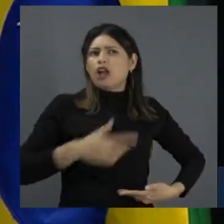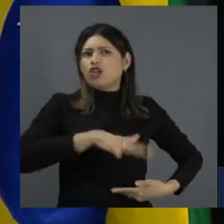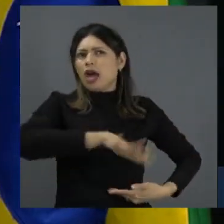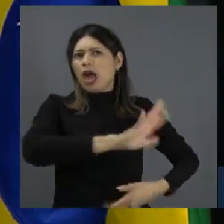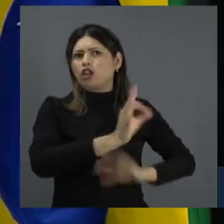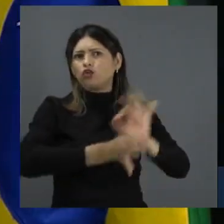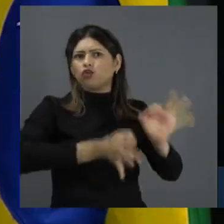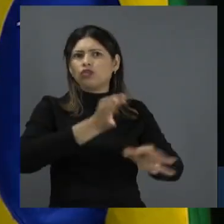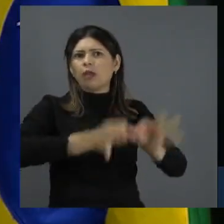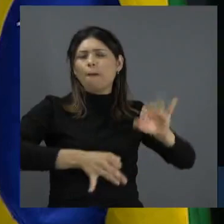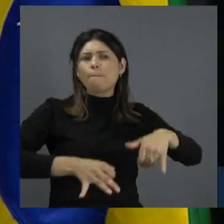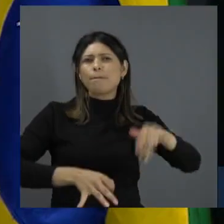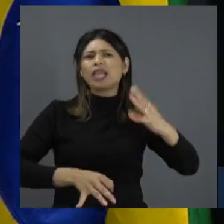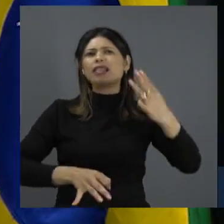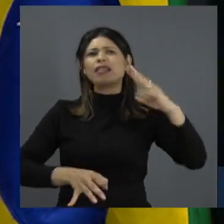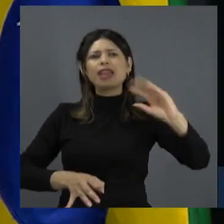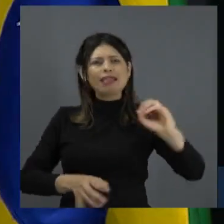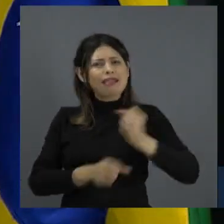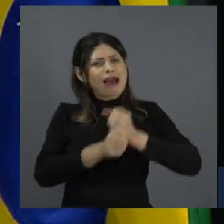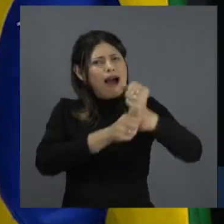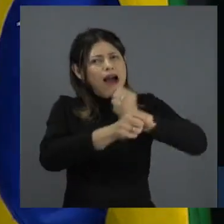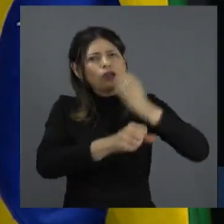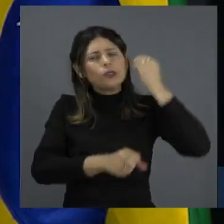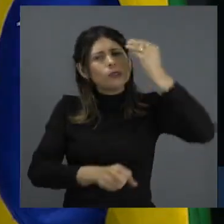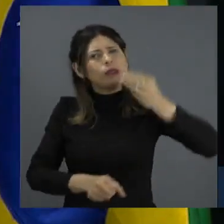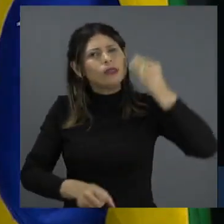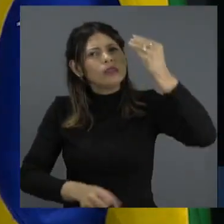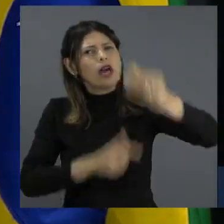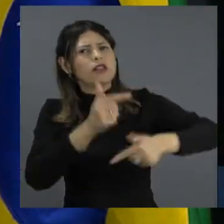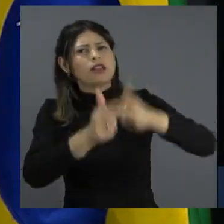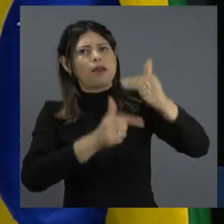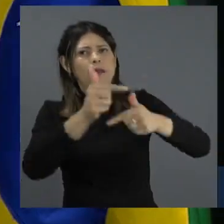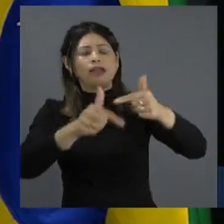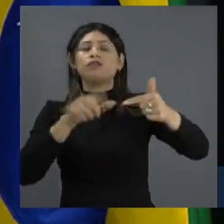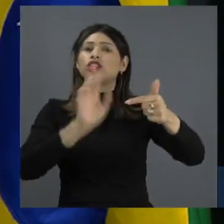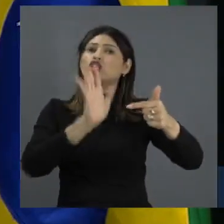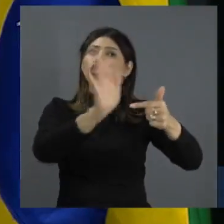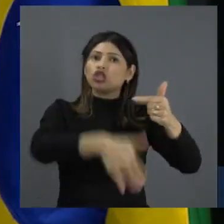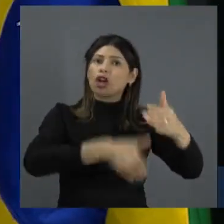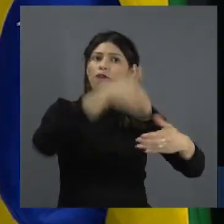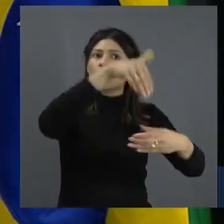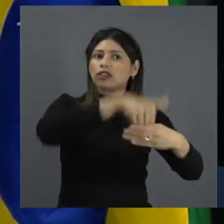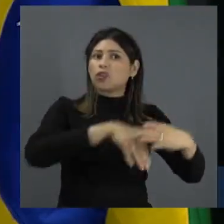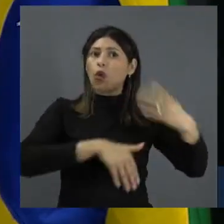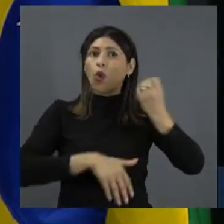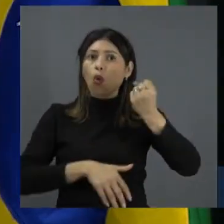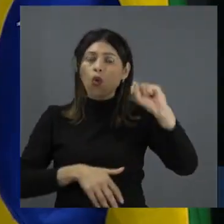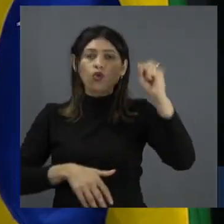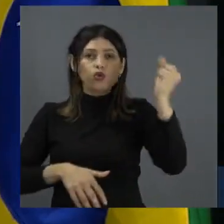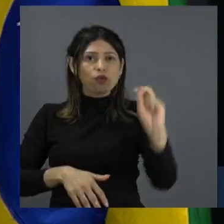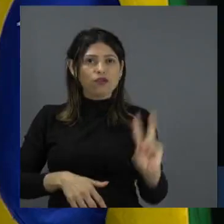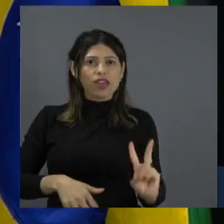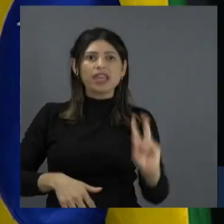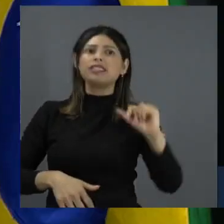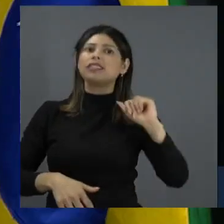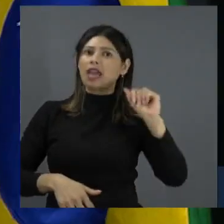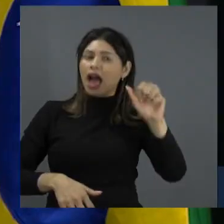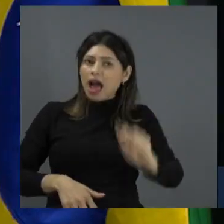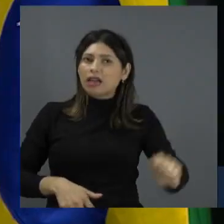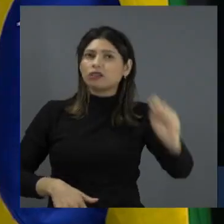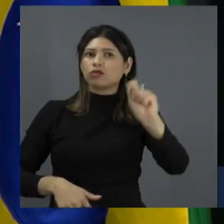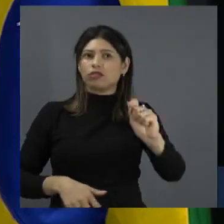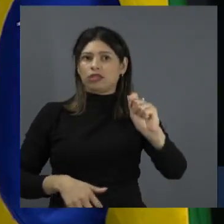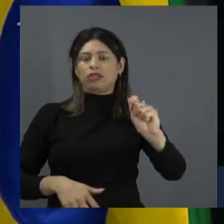mais de 30 anos de carreira exemplar, sendo eleito 8 vezes para conduzir a Associação dos Magistrados do